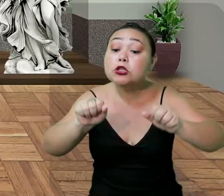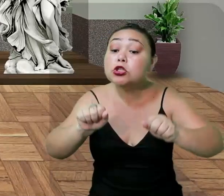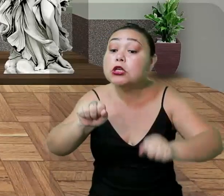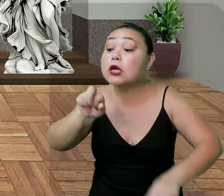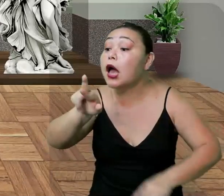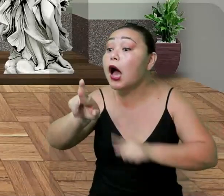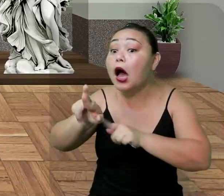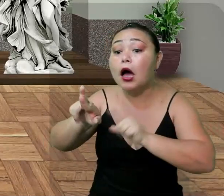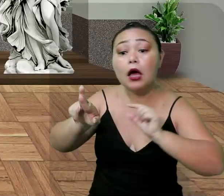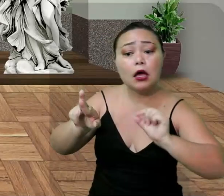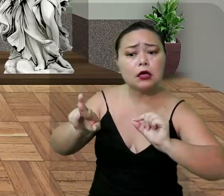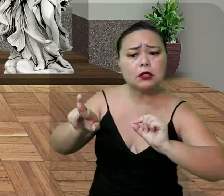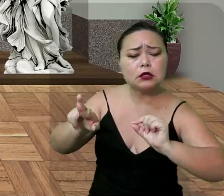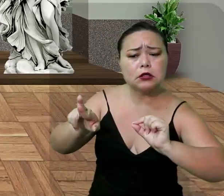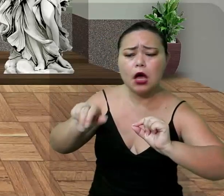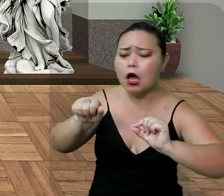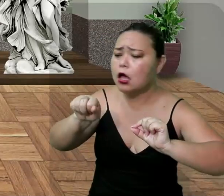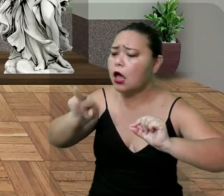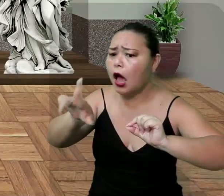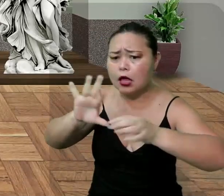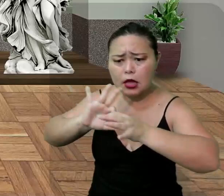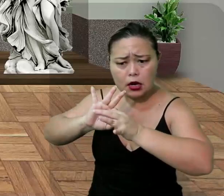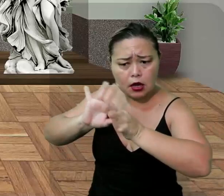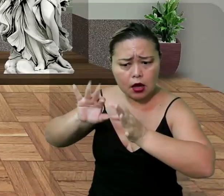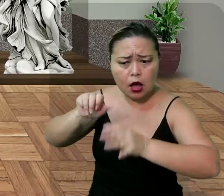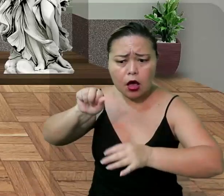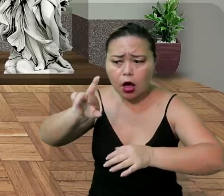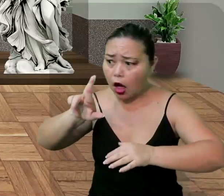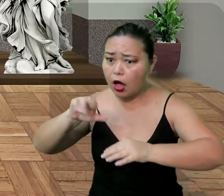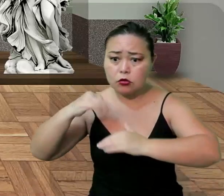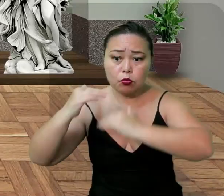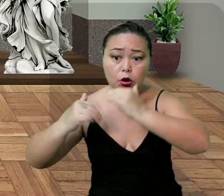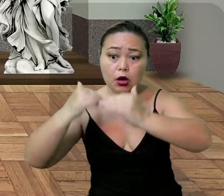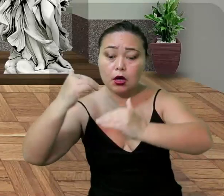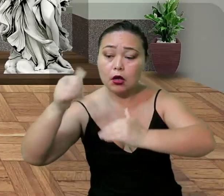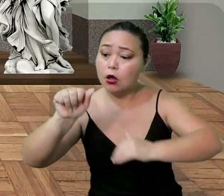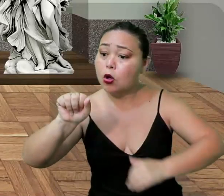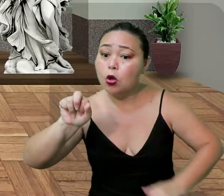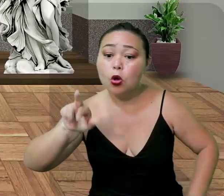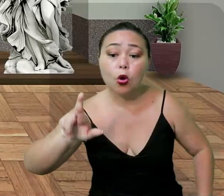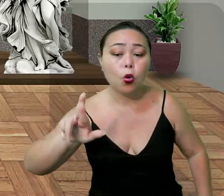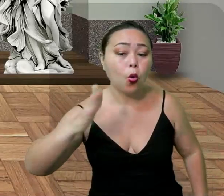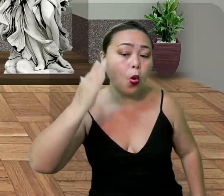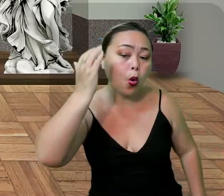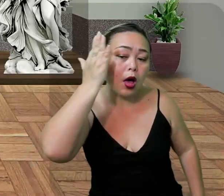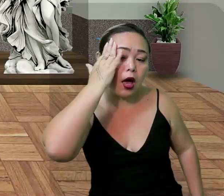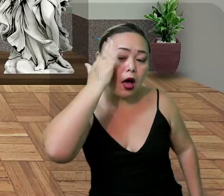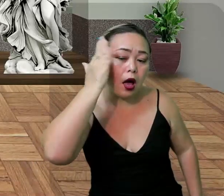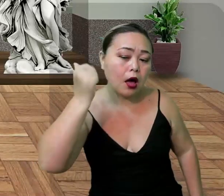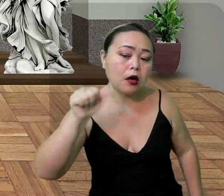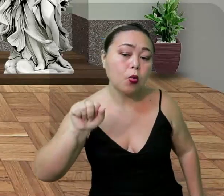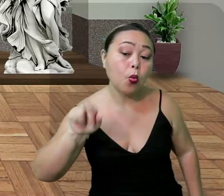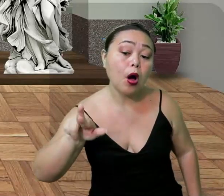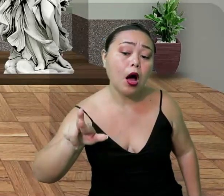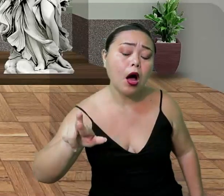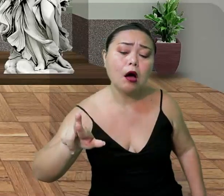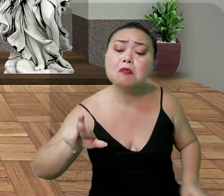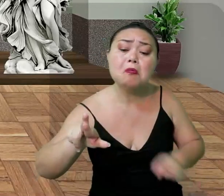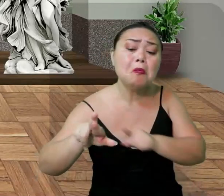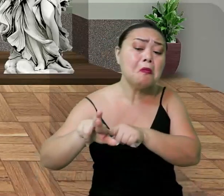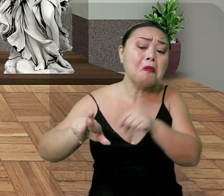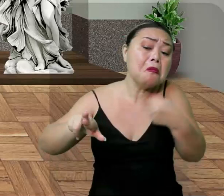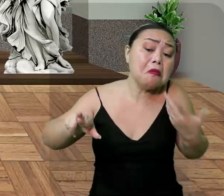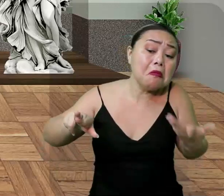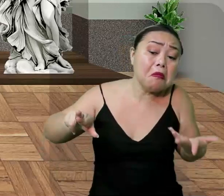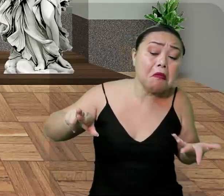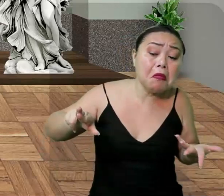esse. Esse ar da liberdade, o ar do progresso, o ar da sabedoria, né?